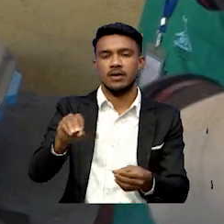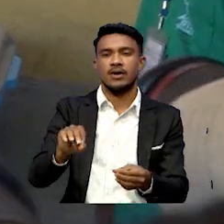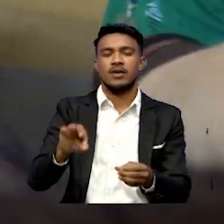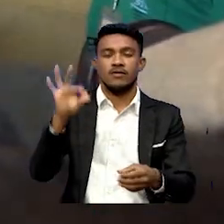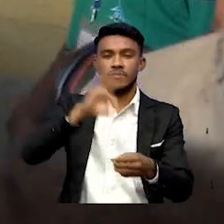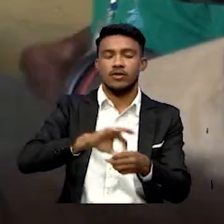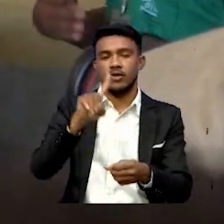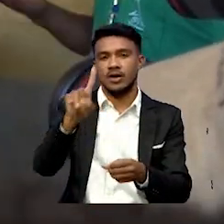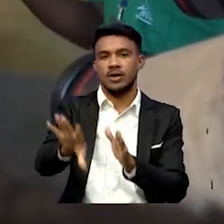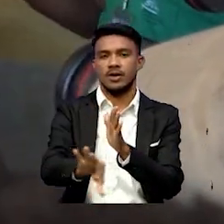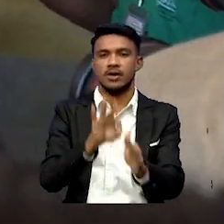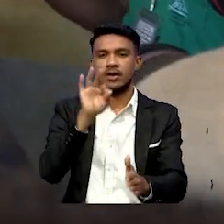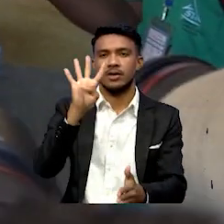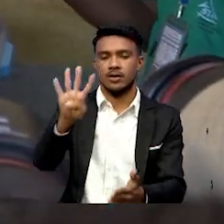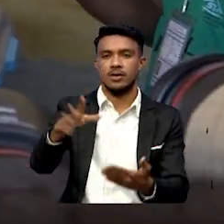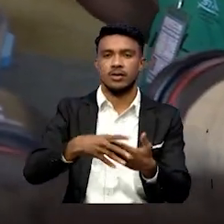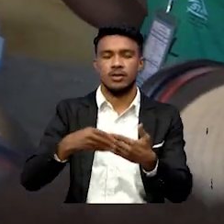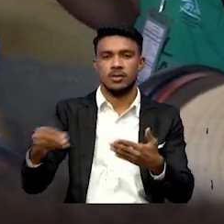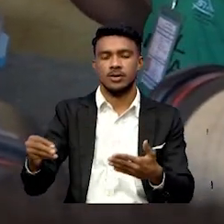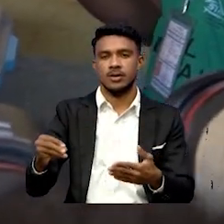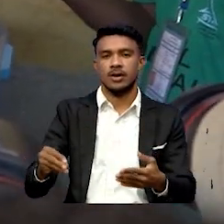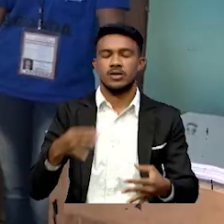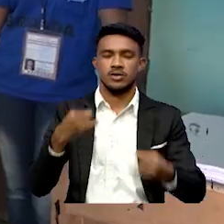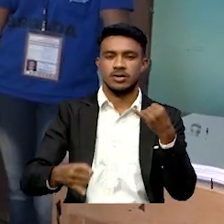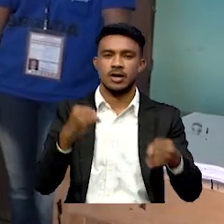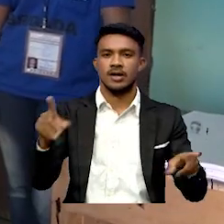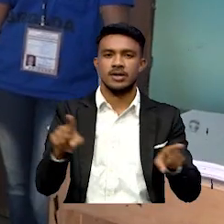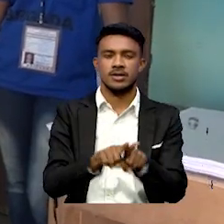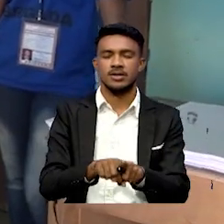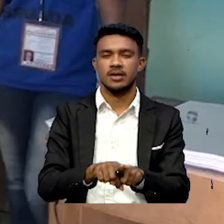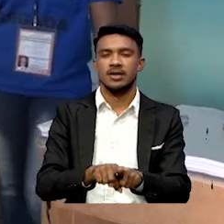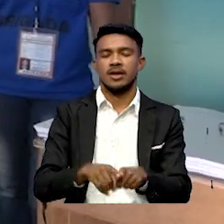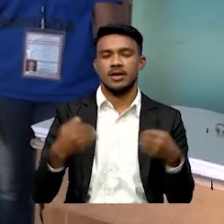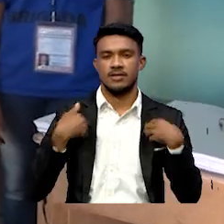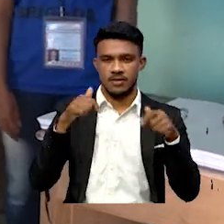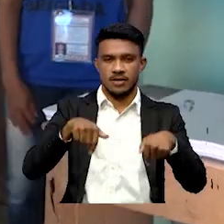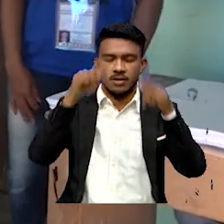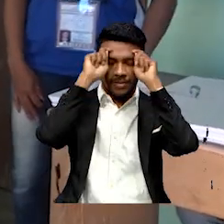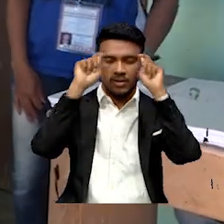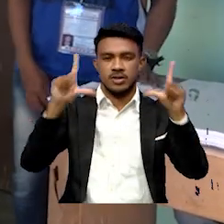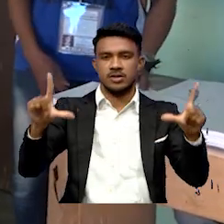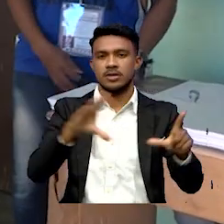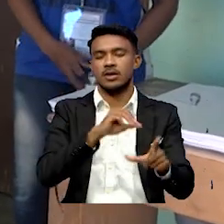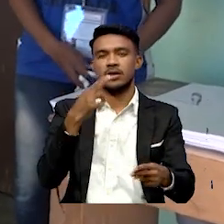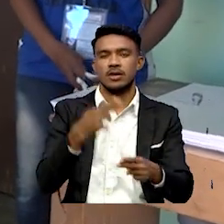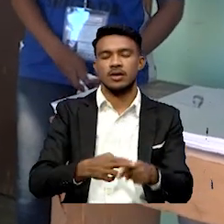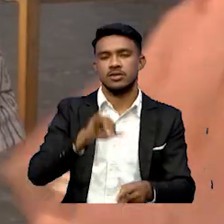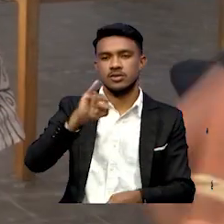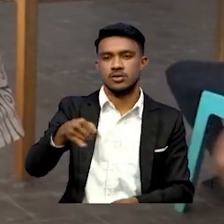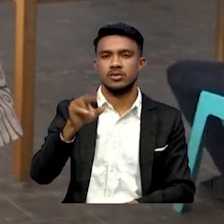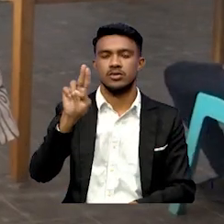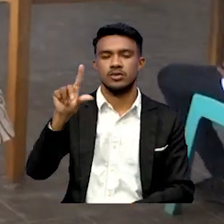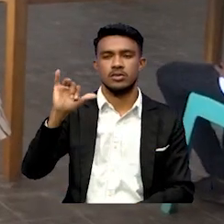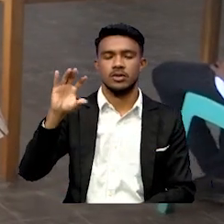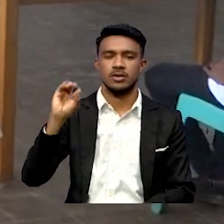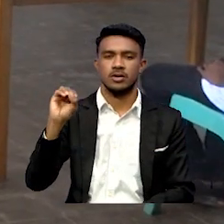hat. Jurista Júlio Crispim considera ida ne hanesan injustiça nebe acontece e a Timor-Leste. Júlio Crispim hatou assunto ne e a